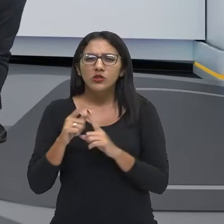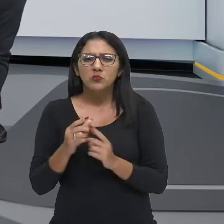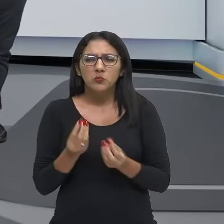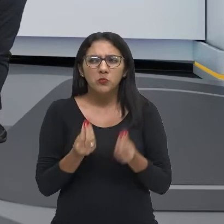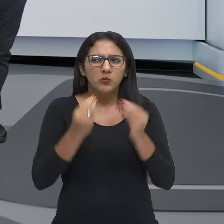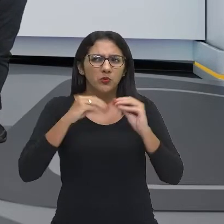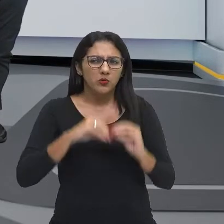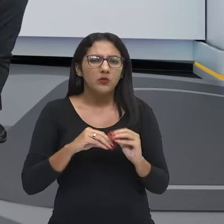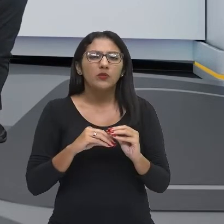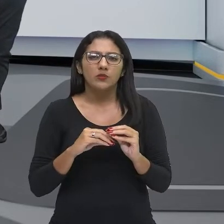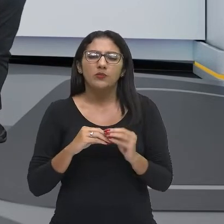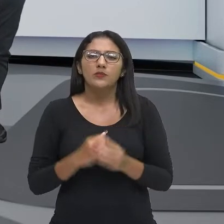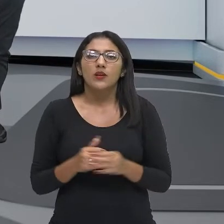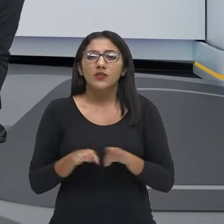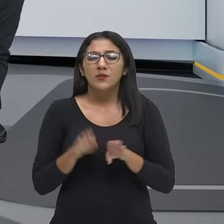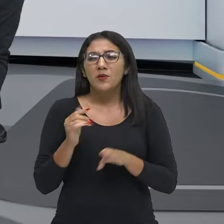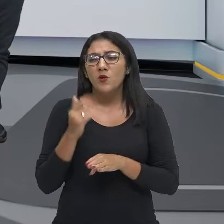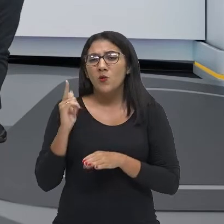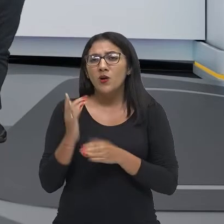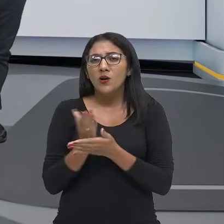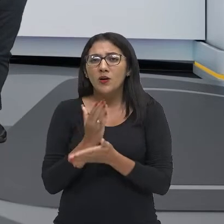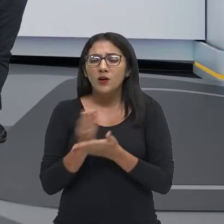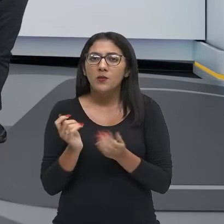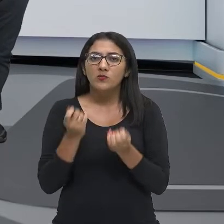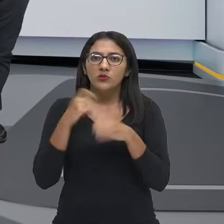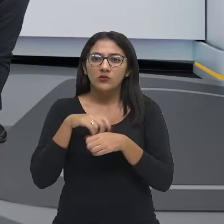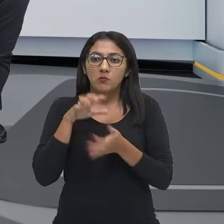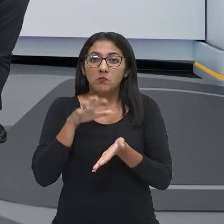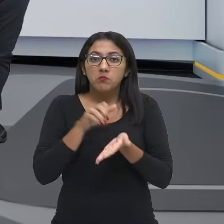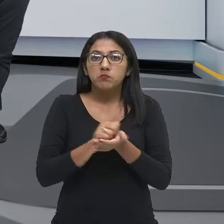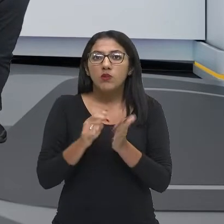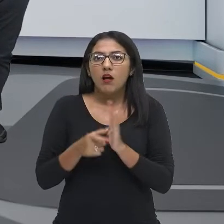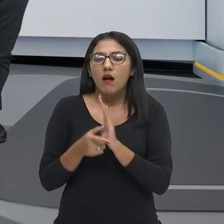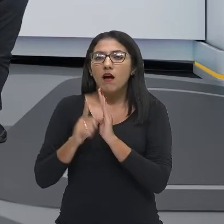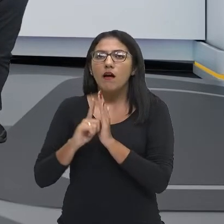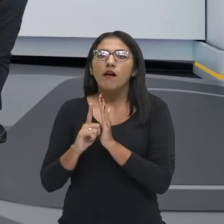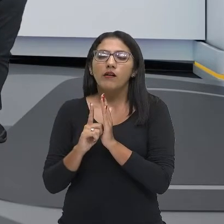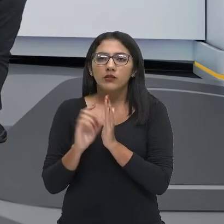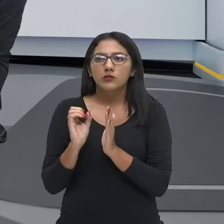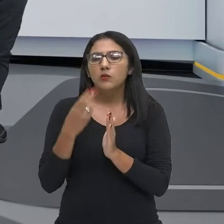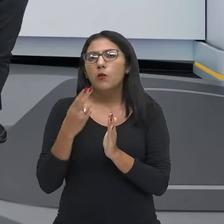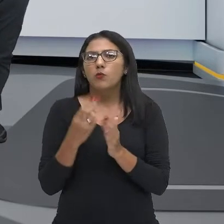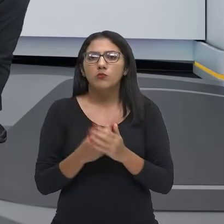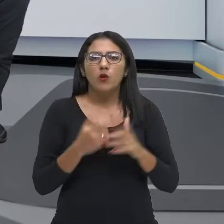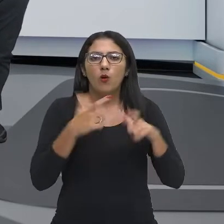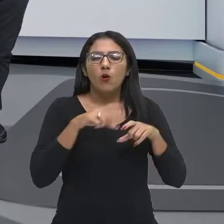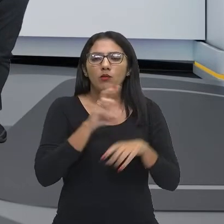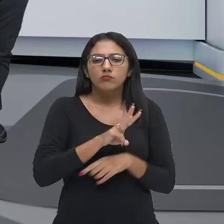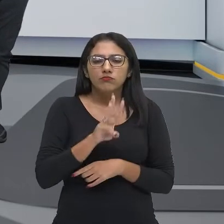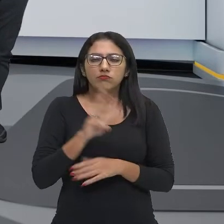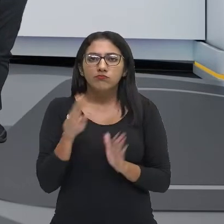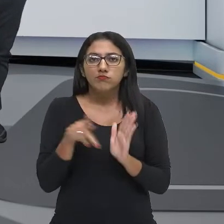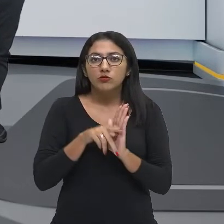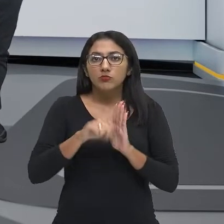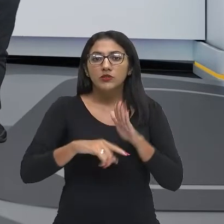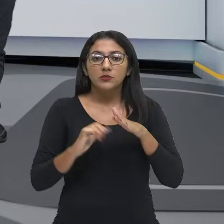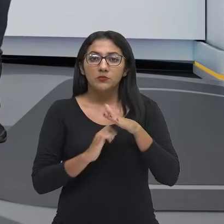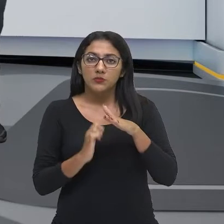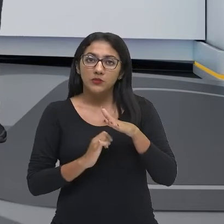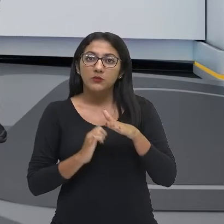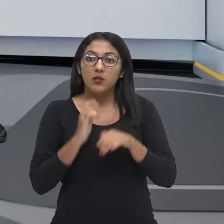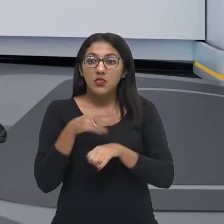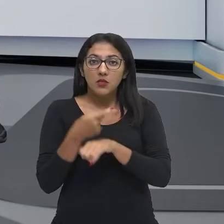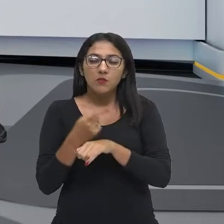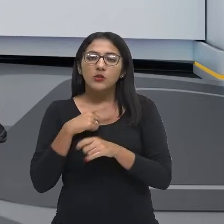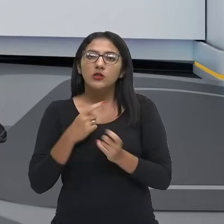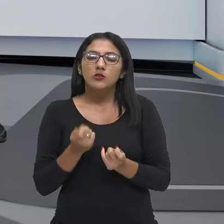e outras vezes é necessário um cadastro prévio em alguma plataforma da empresa, para que assim seja analisado o seu currículo, senão